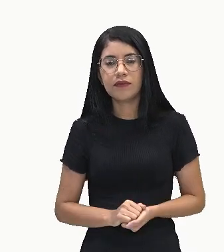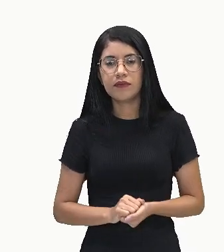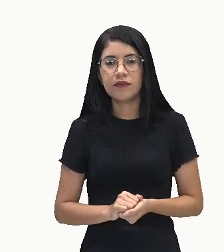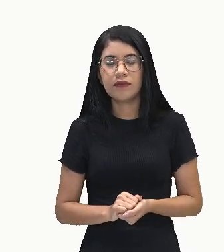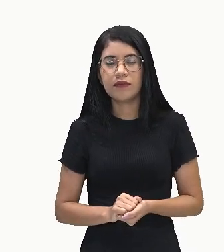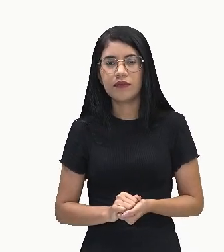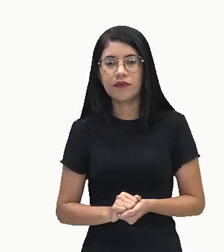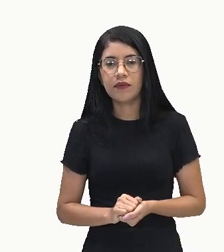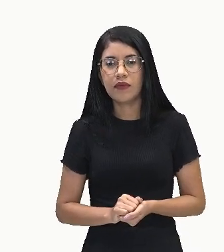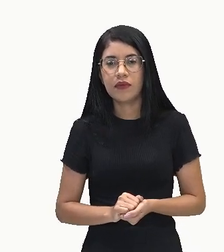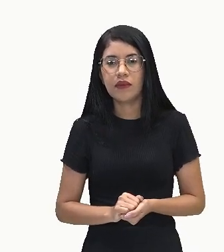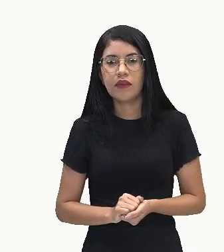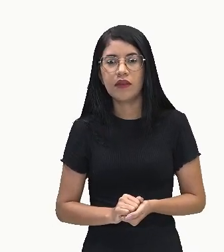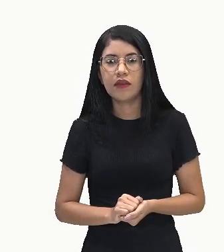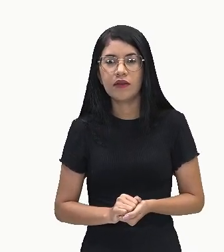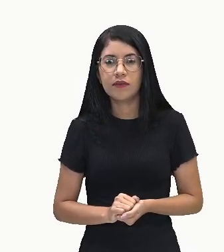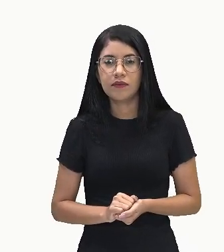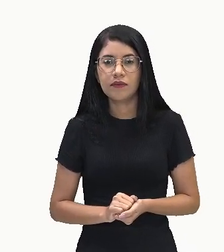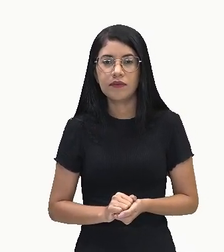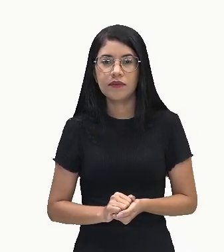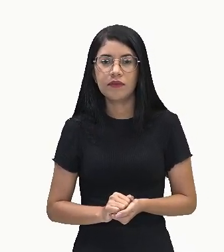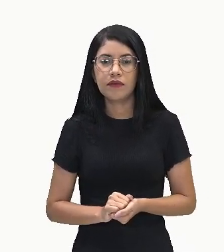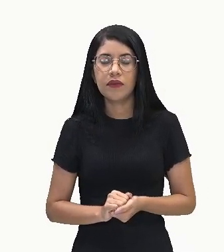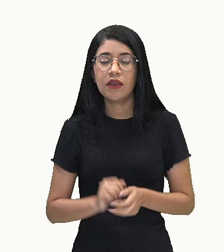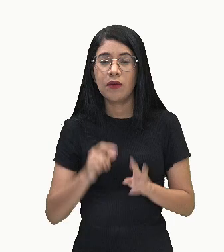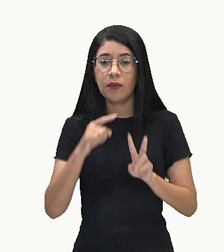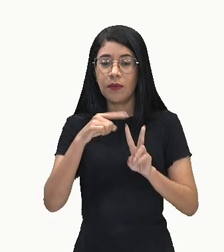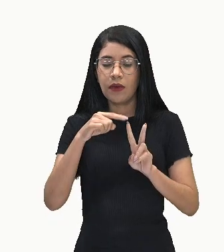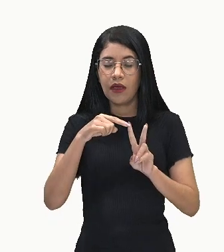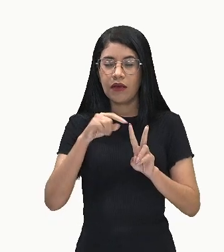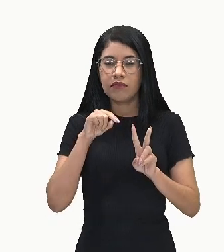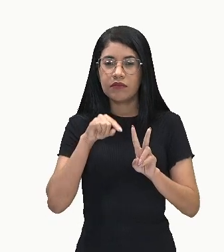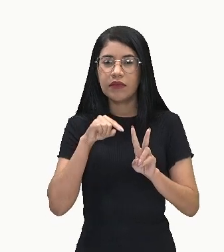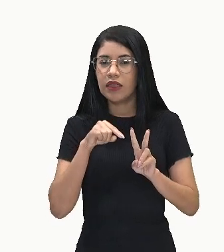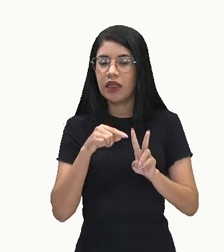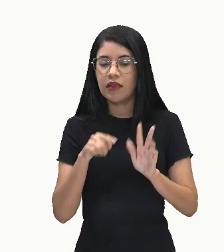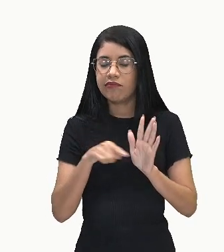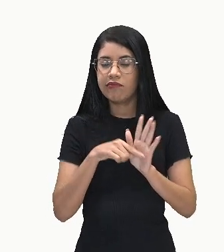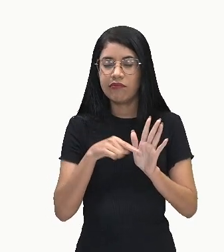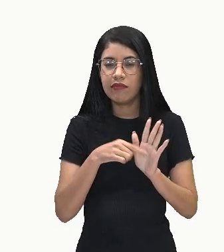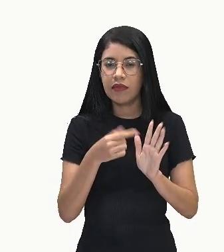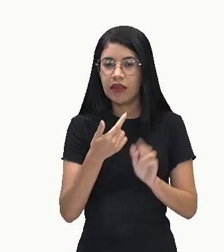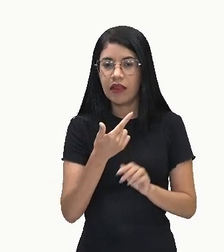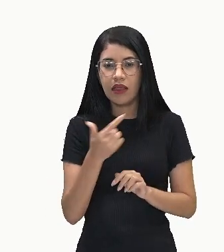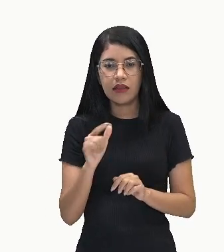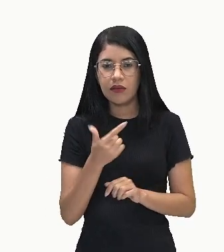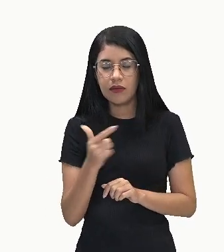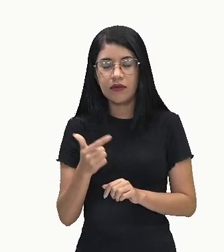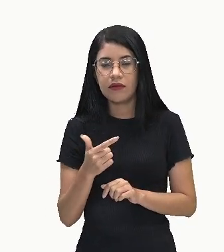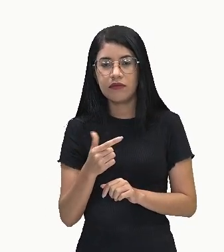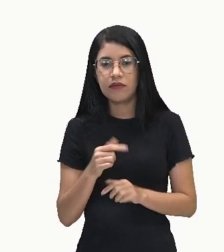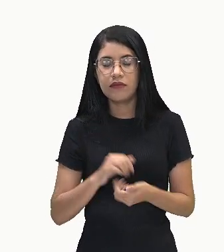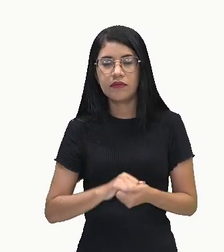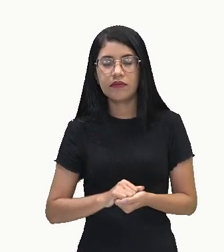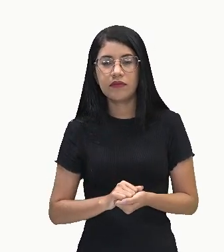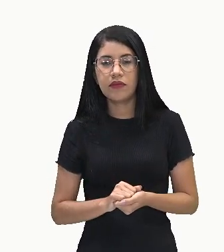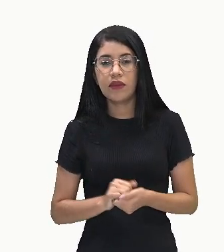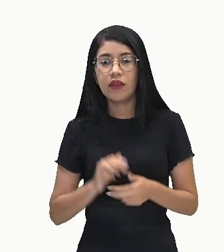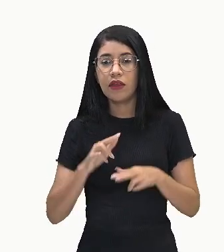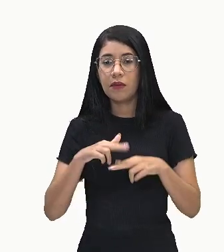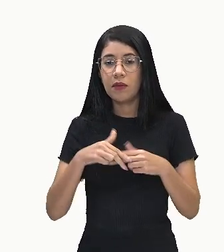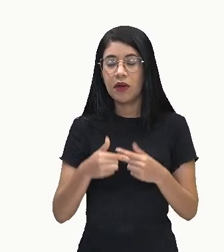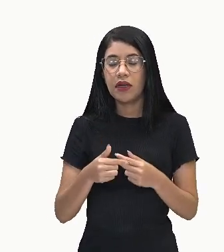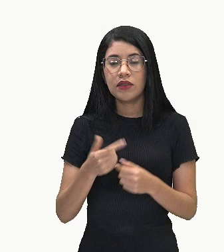números reais, o radicando, né, negativo. Não dá como determinar a raiz. Por isso, ó, como